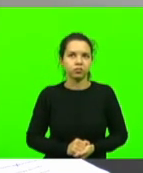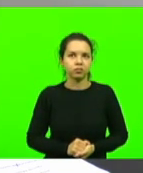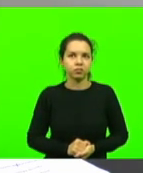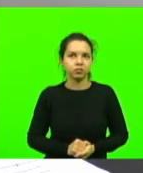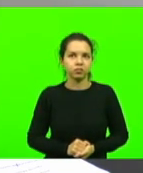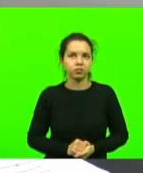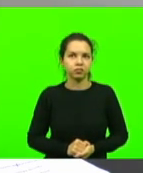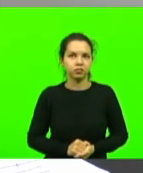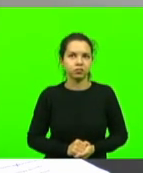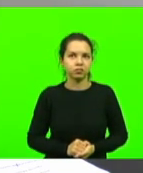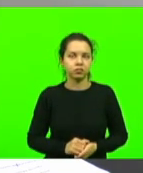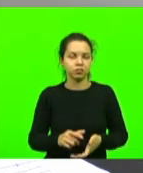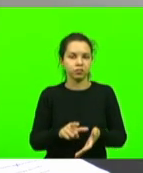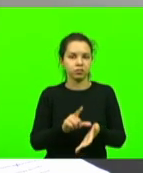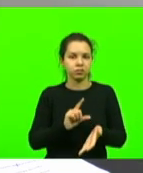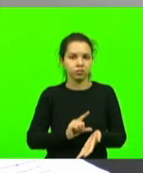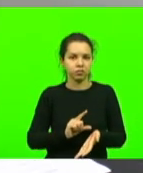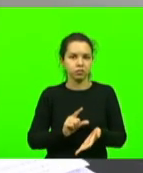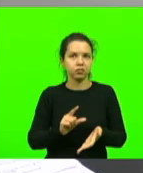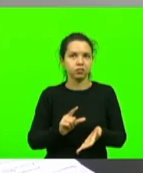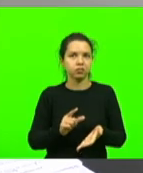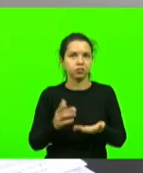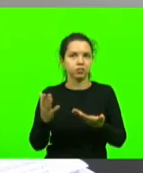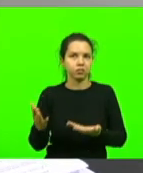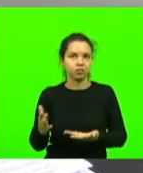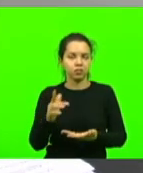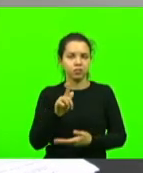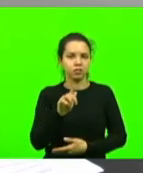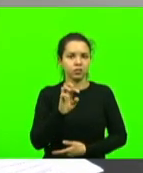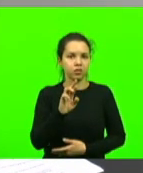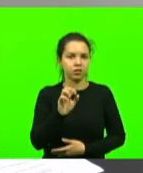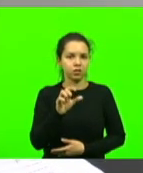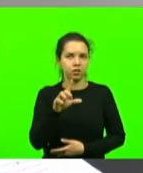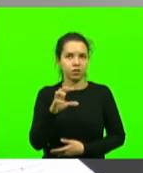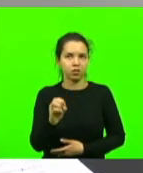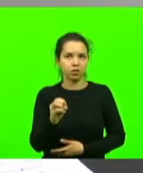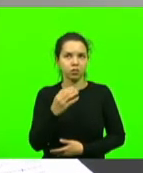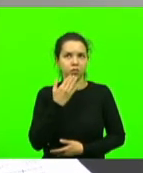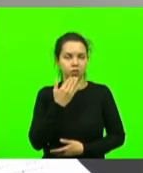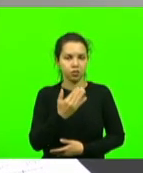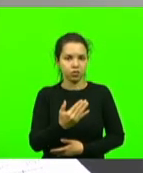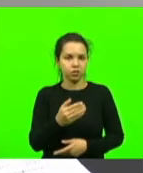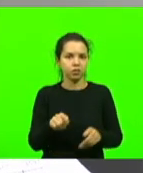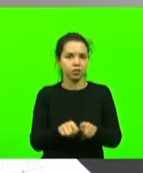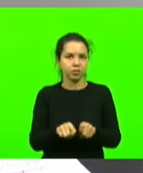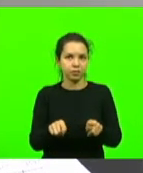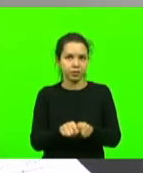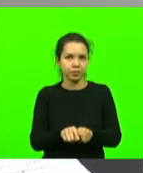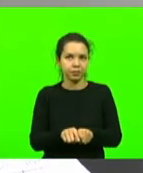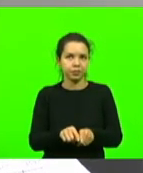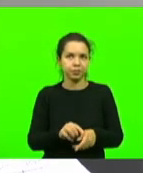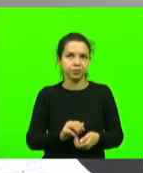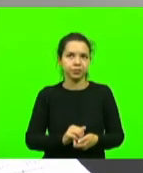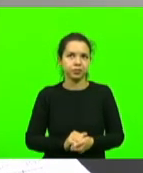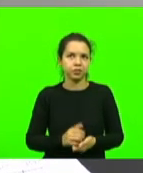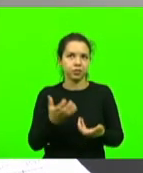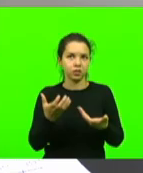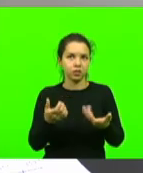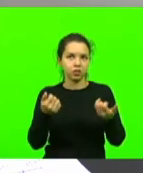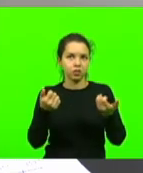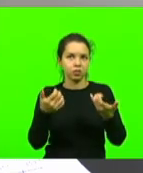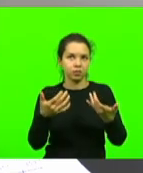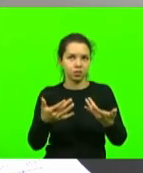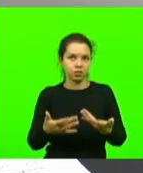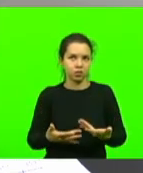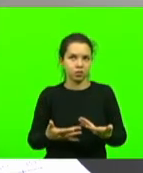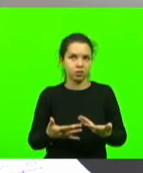antes de passar a palavra aqui para o Geraldo que pediu uma fala ainda eu quero só fazer uma